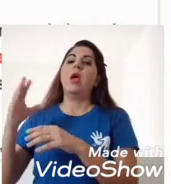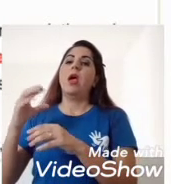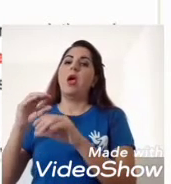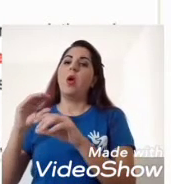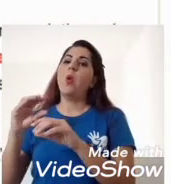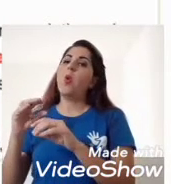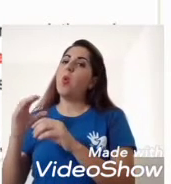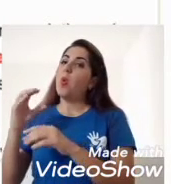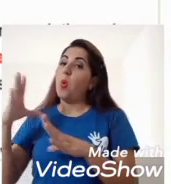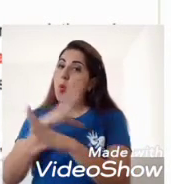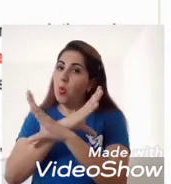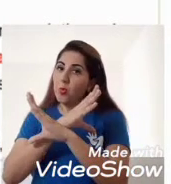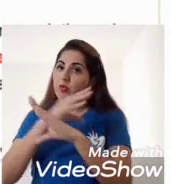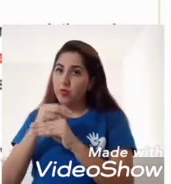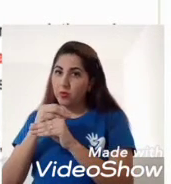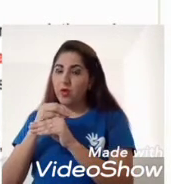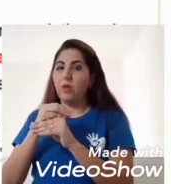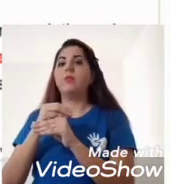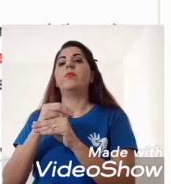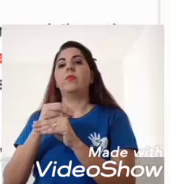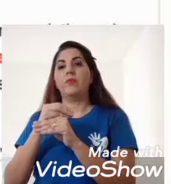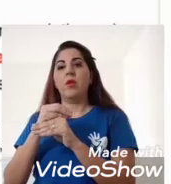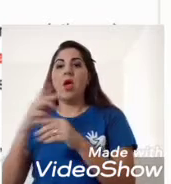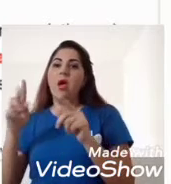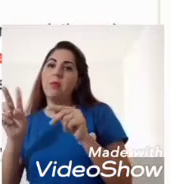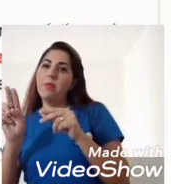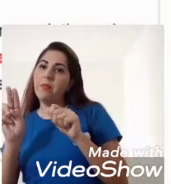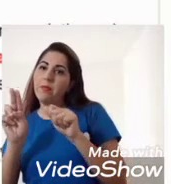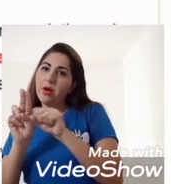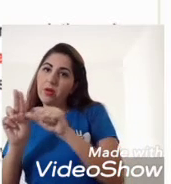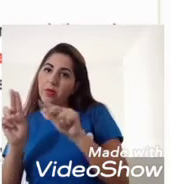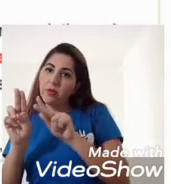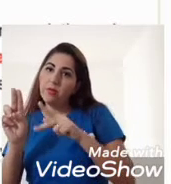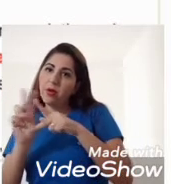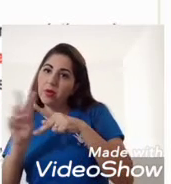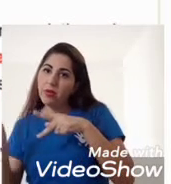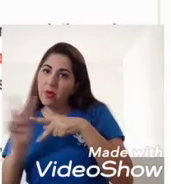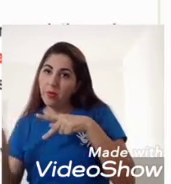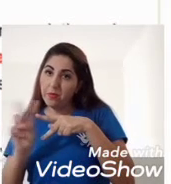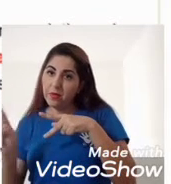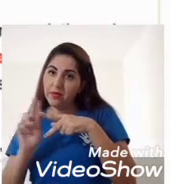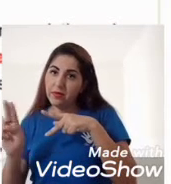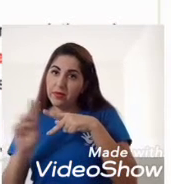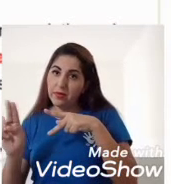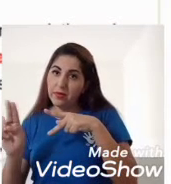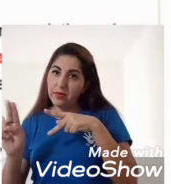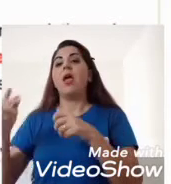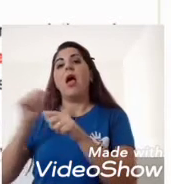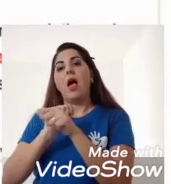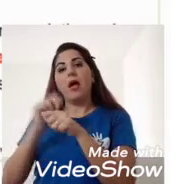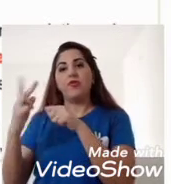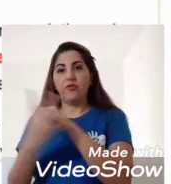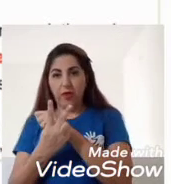E evite a repetição ou substituição inadequada, tá? Então, se você puder usar